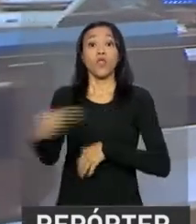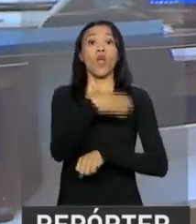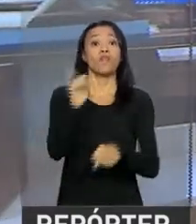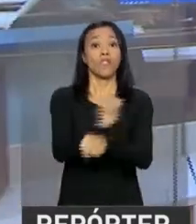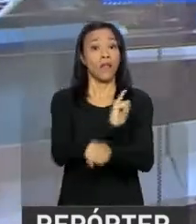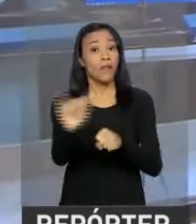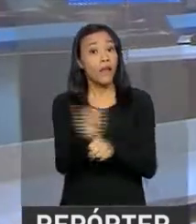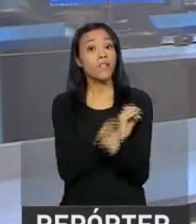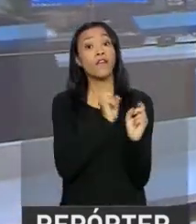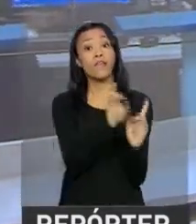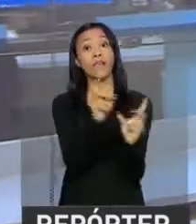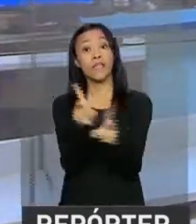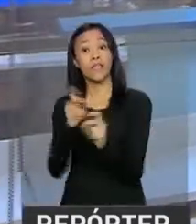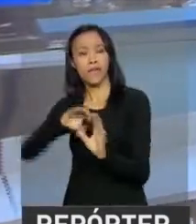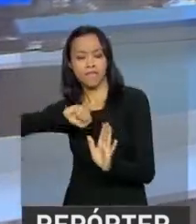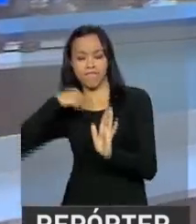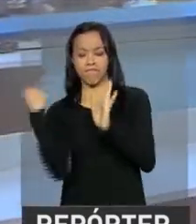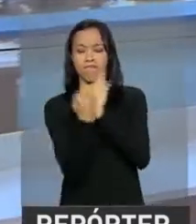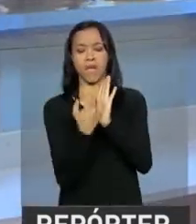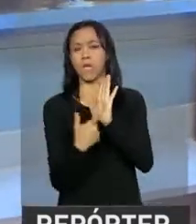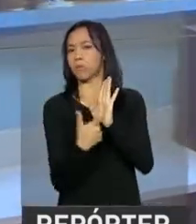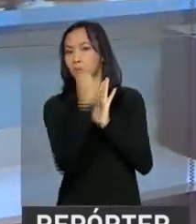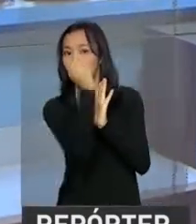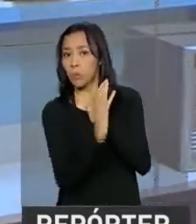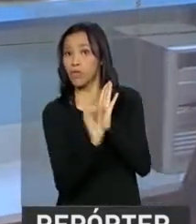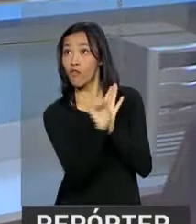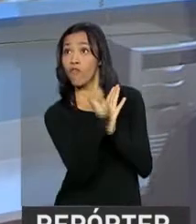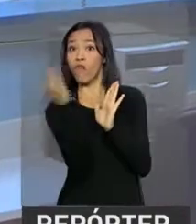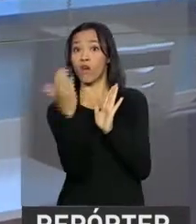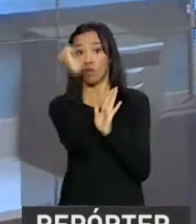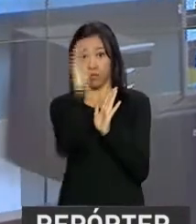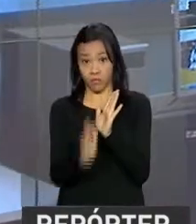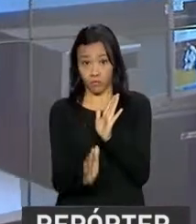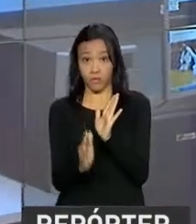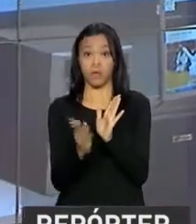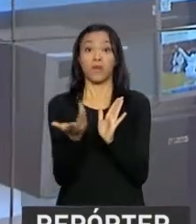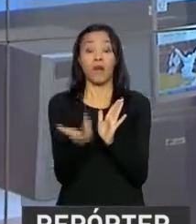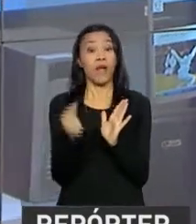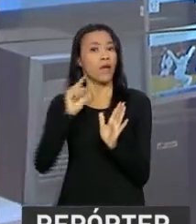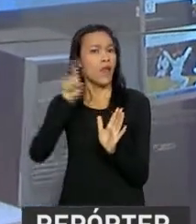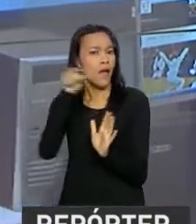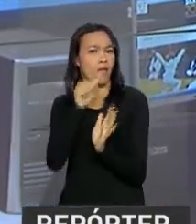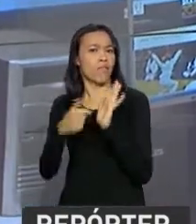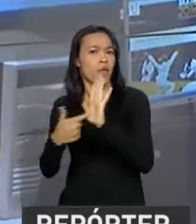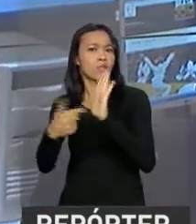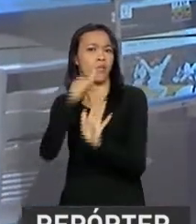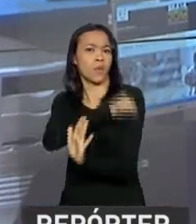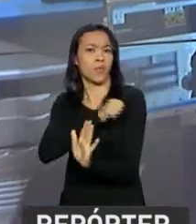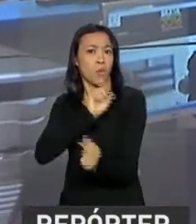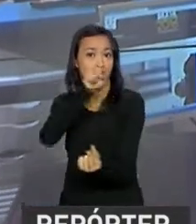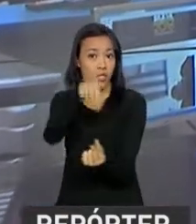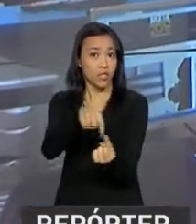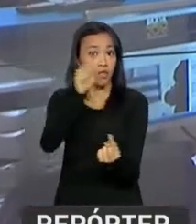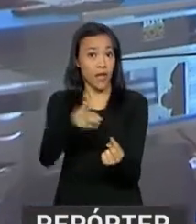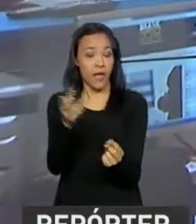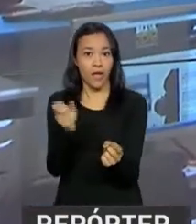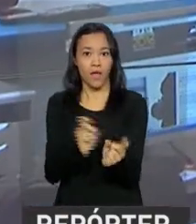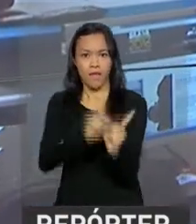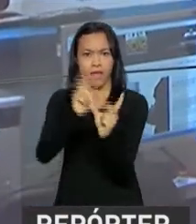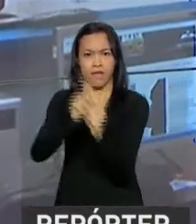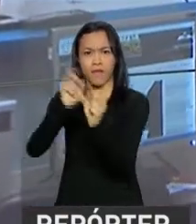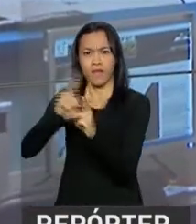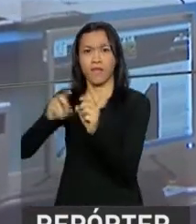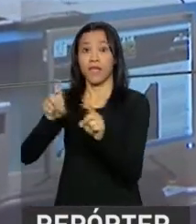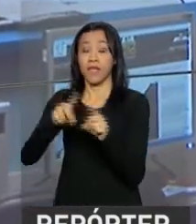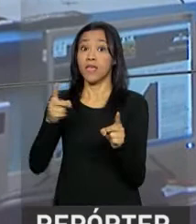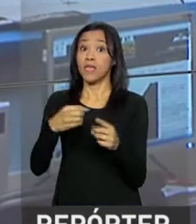para vender a marca do Brasil lá fora foi apresentada no Rio de Janeiro. A ideia é promover as exportações e atrair